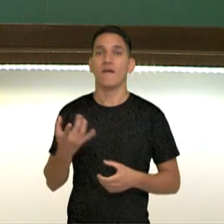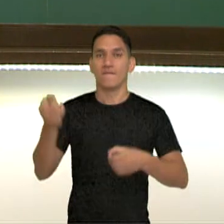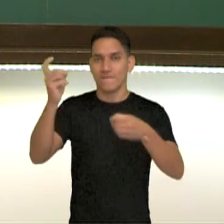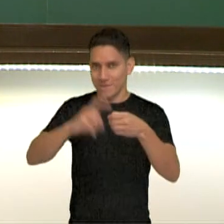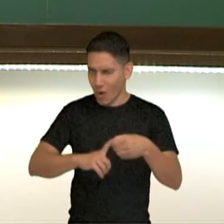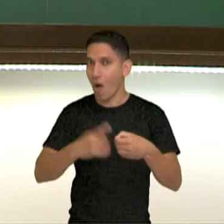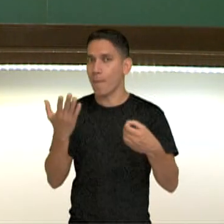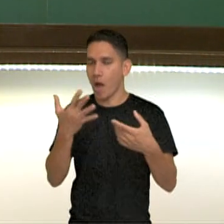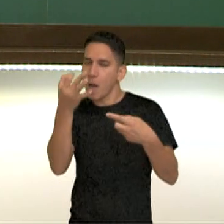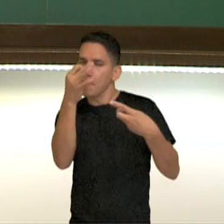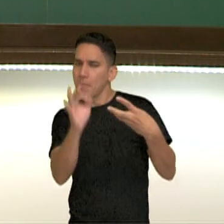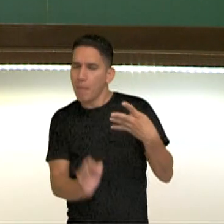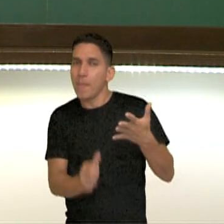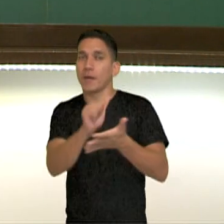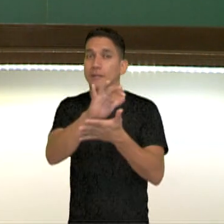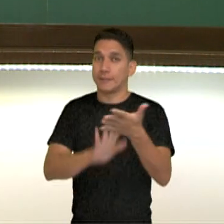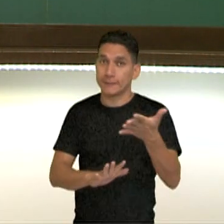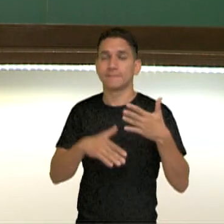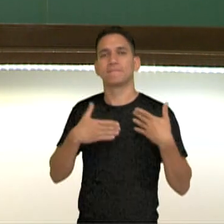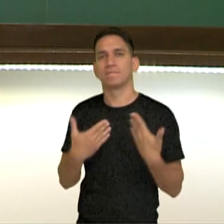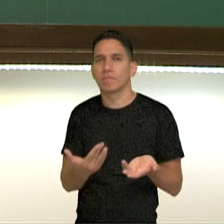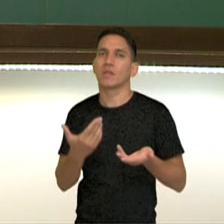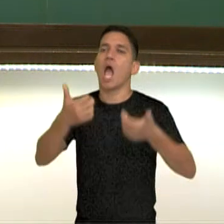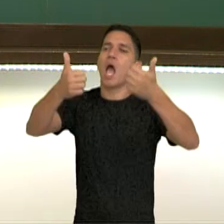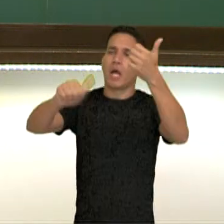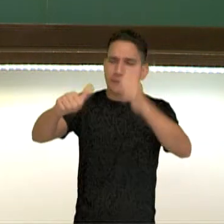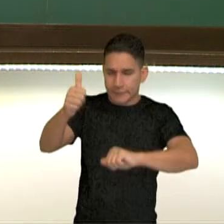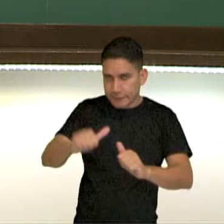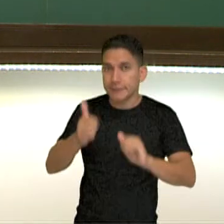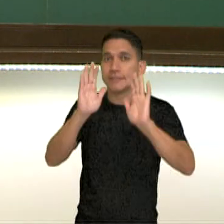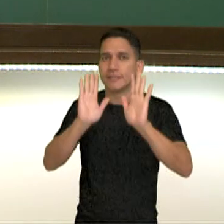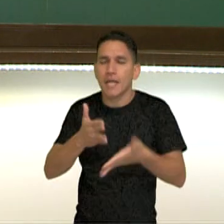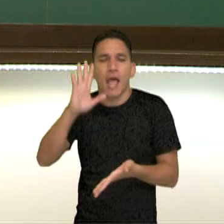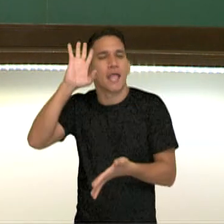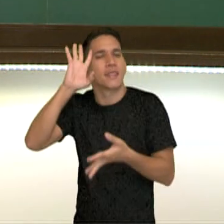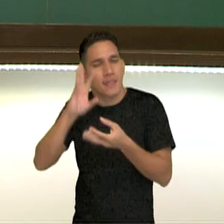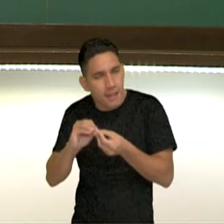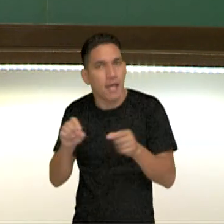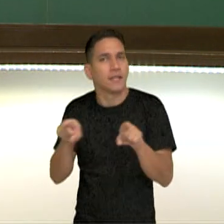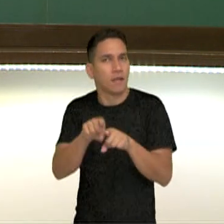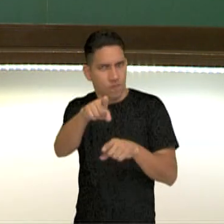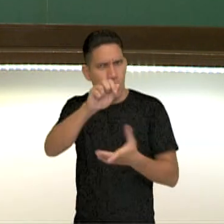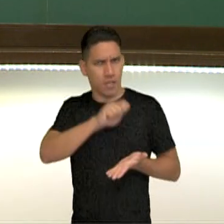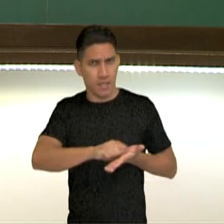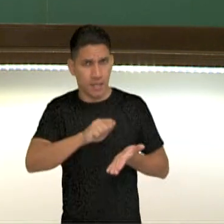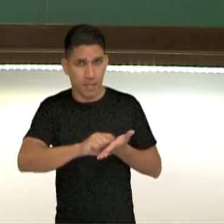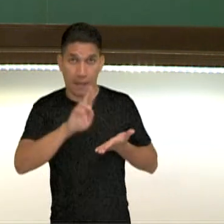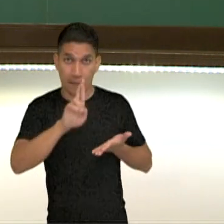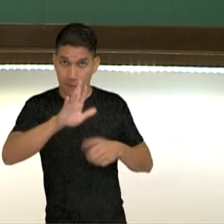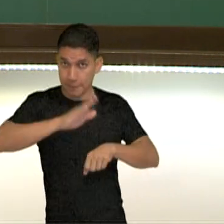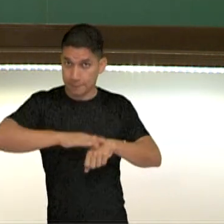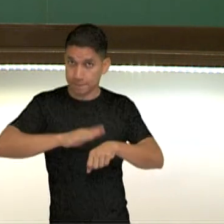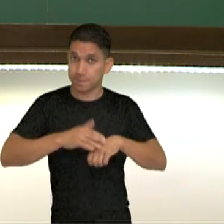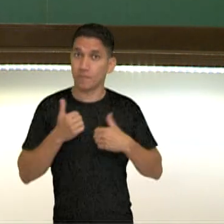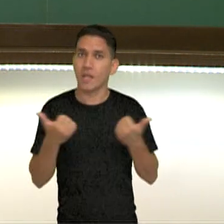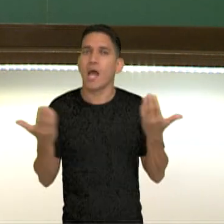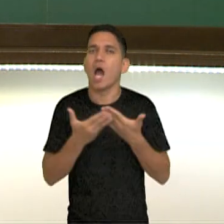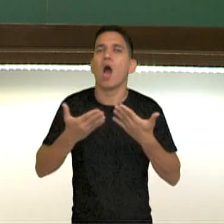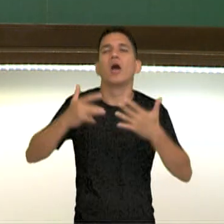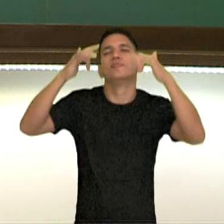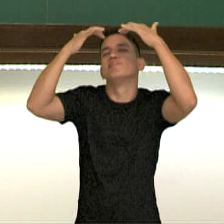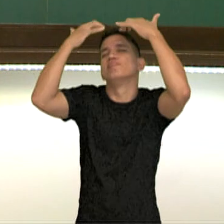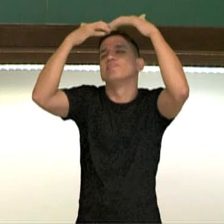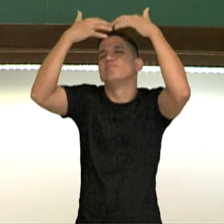Voltamos com a correção da atividade, então, com uma análise, né, um entendimento, vocês escreveram a resposta de vocês e agora vamos